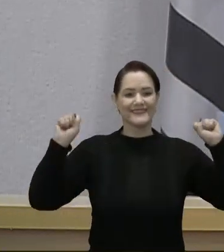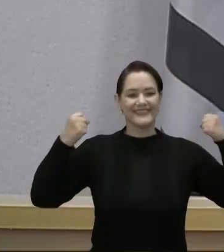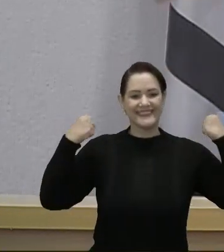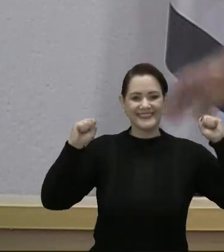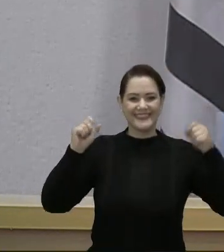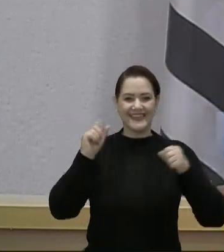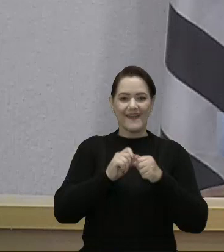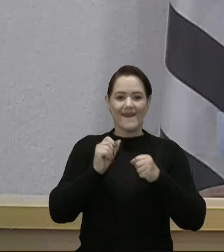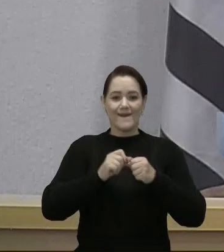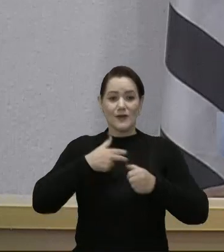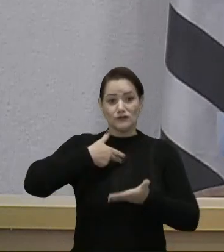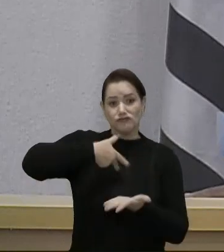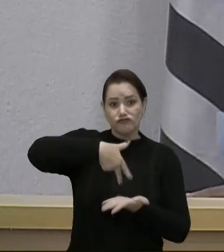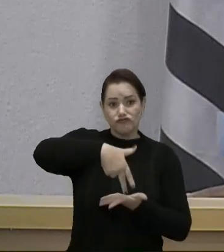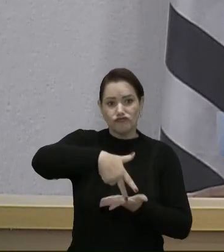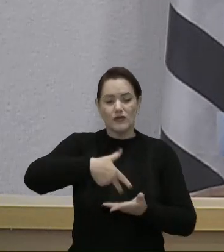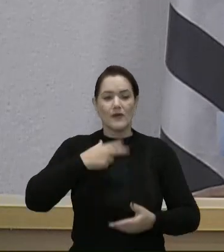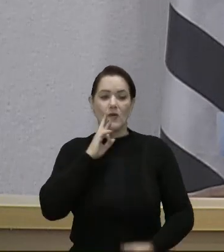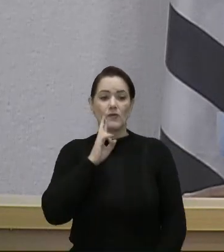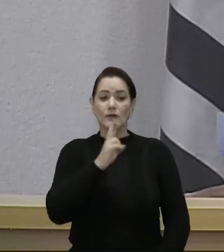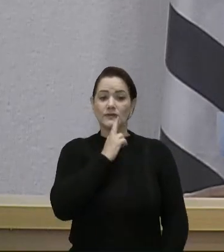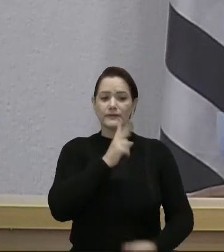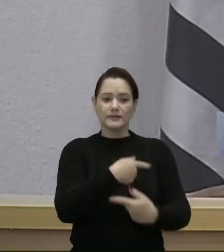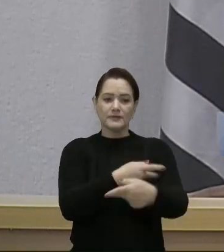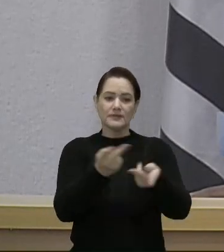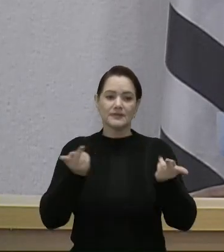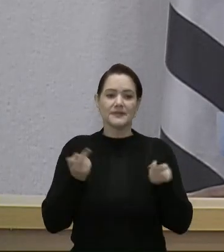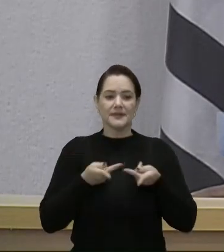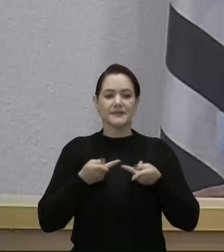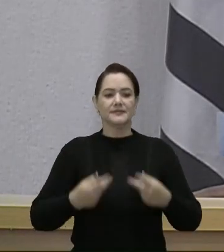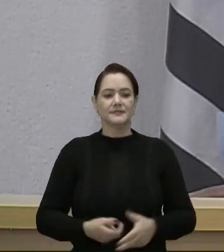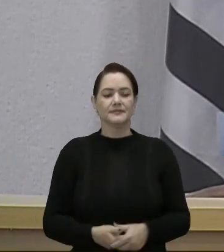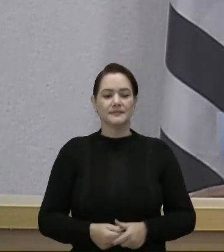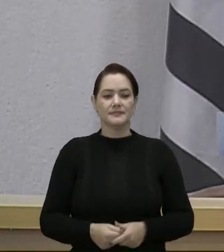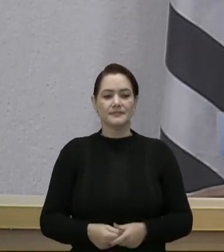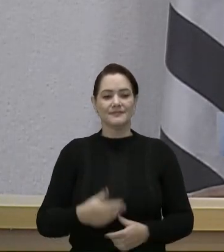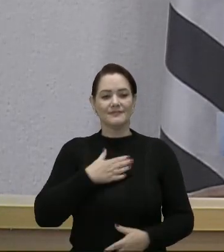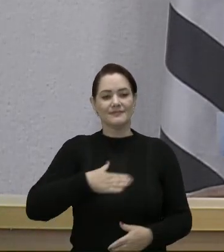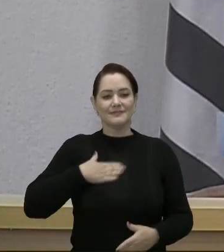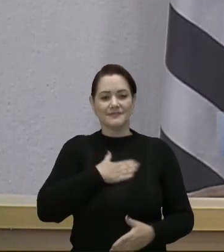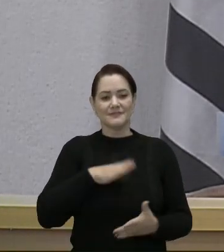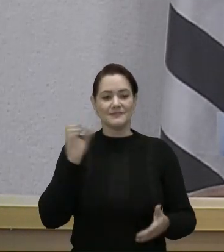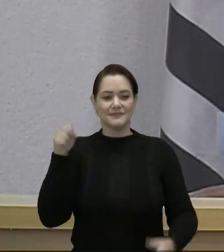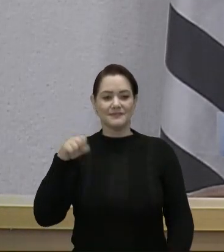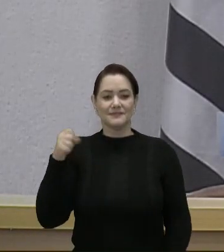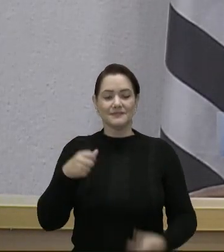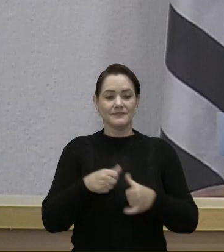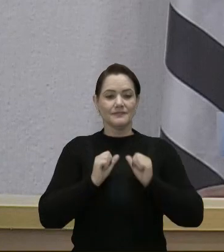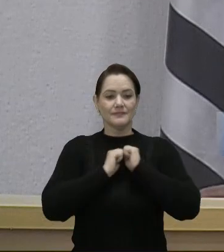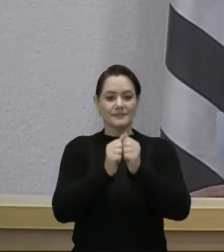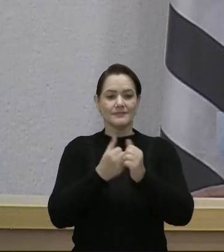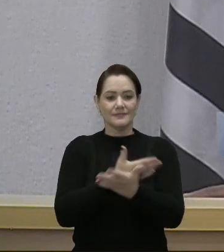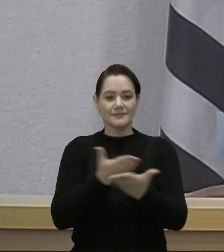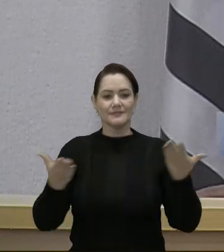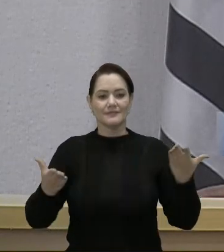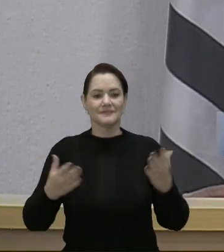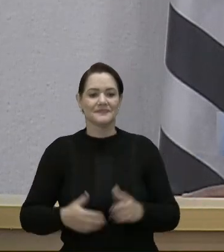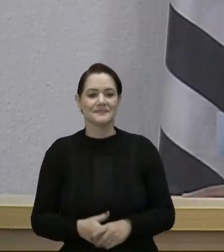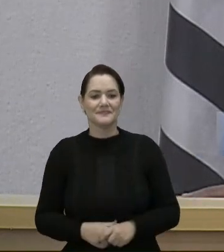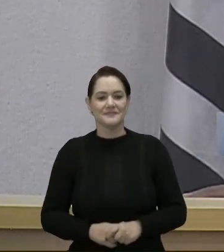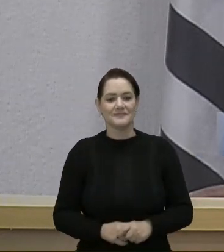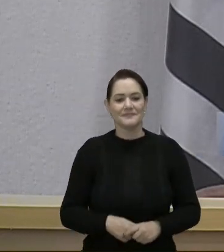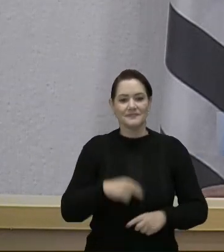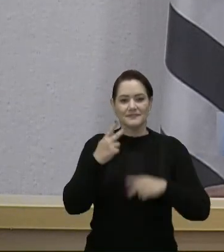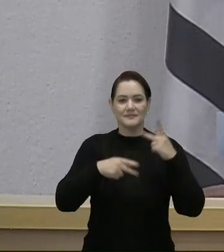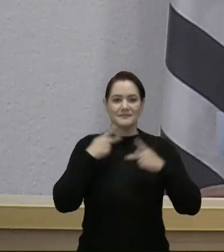faço maratona aí dos restaurantes, pizzarias, né? Então é um prazer, sim, estar com vocês e estar